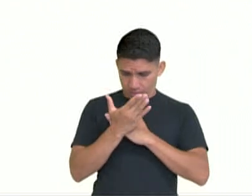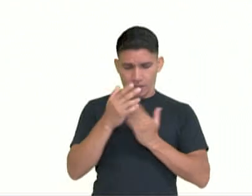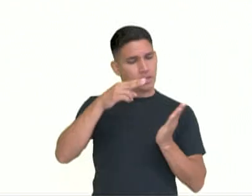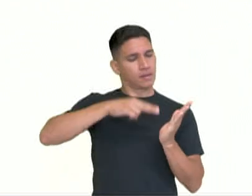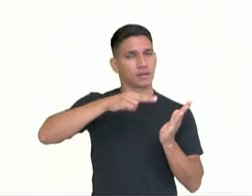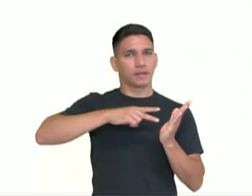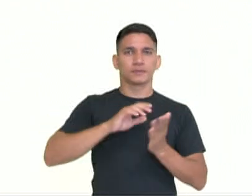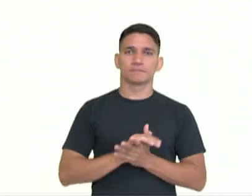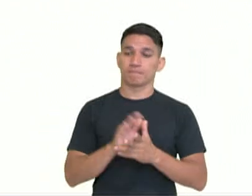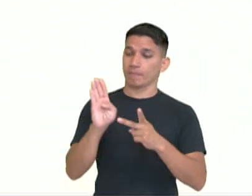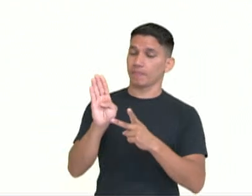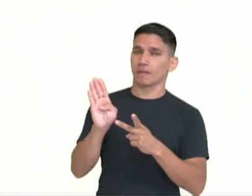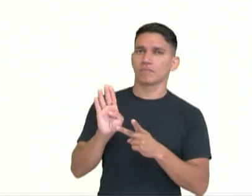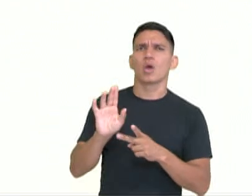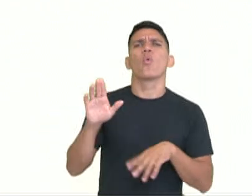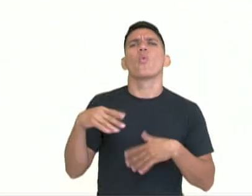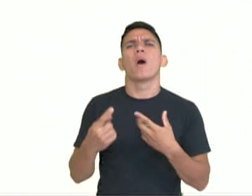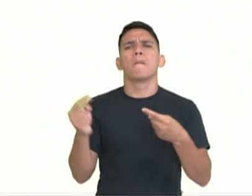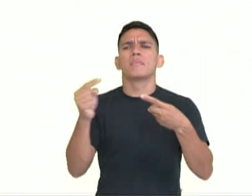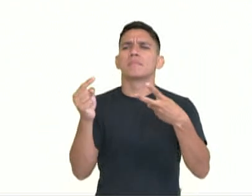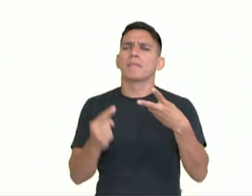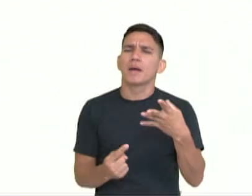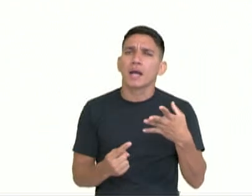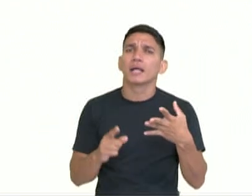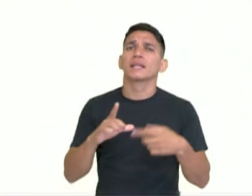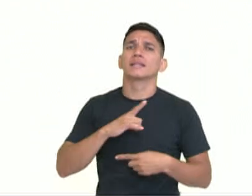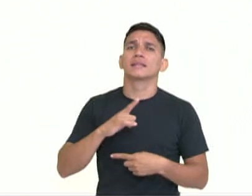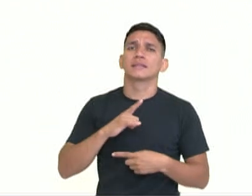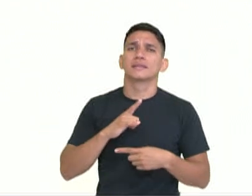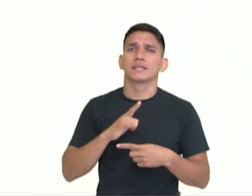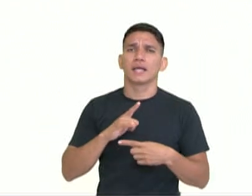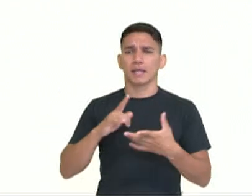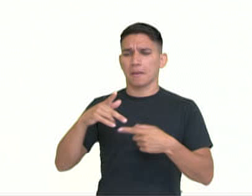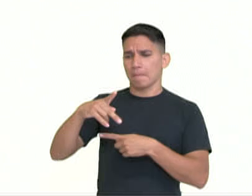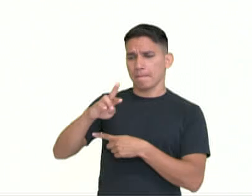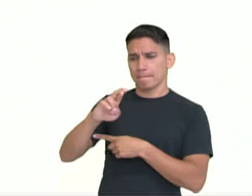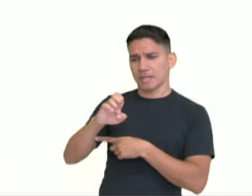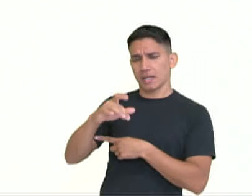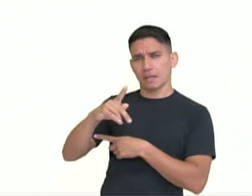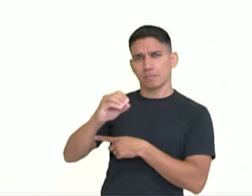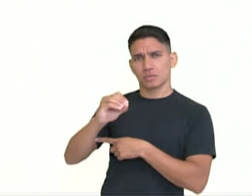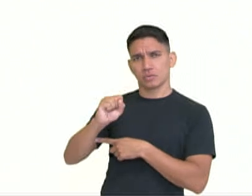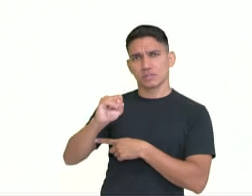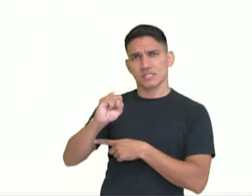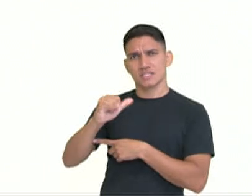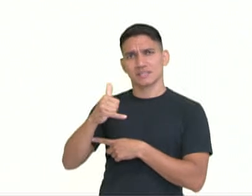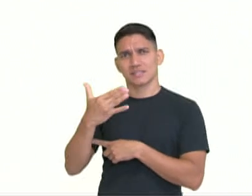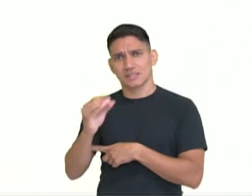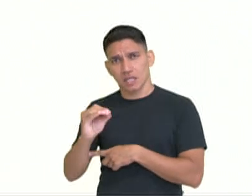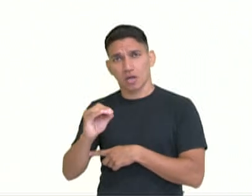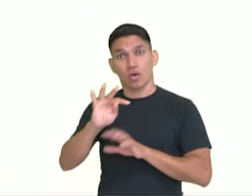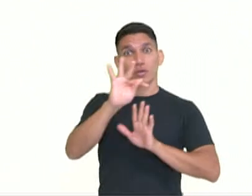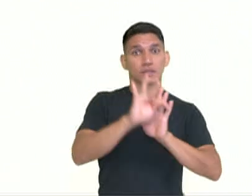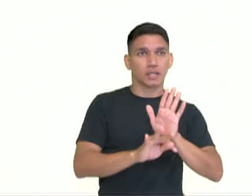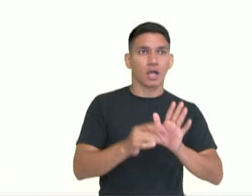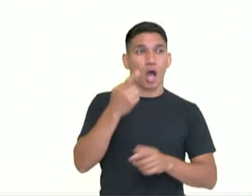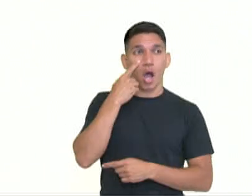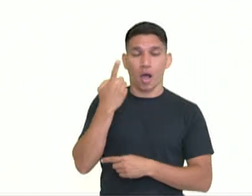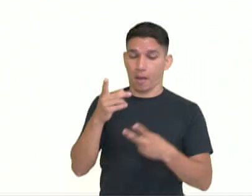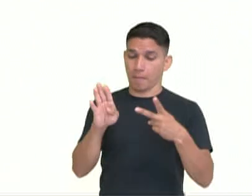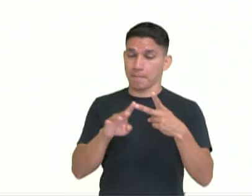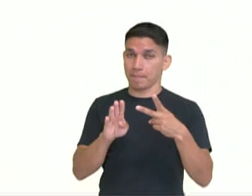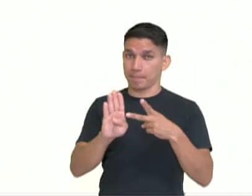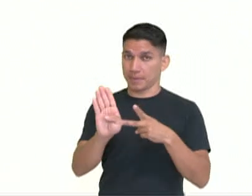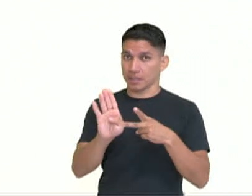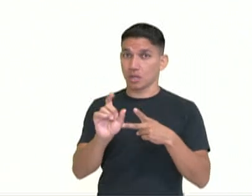B. Destaque as preposições no trecho lido. Então, veja que a alternativa B, ela está bem centrada no